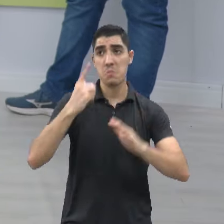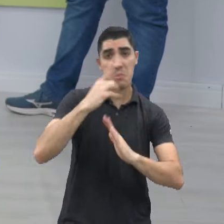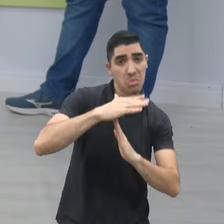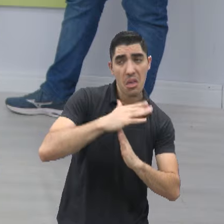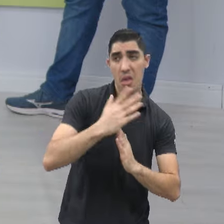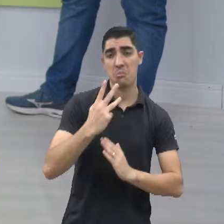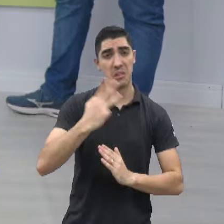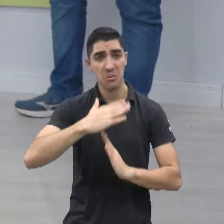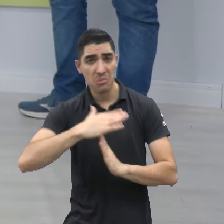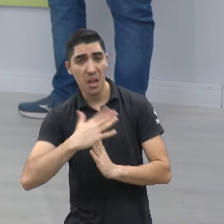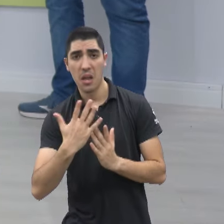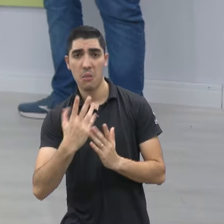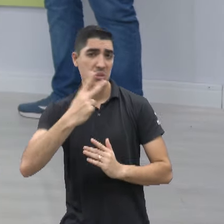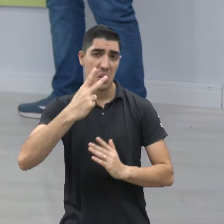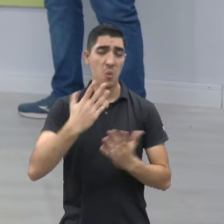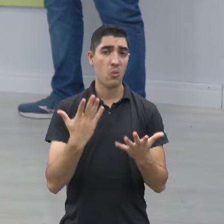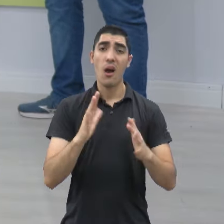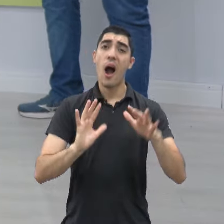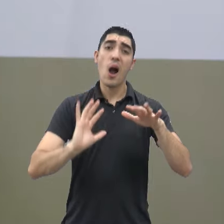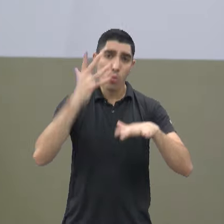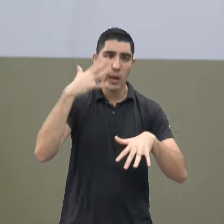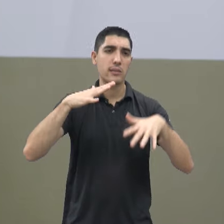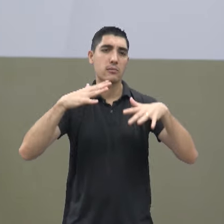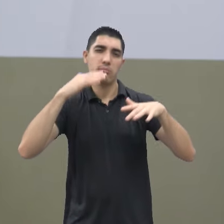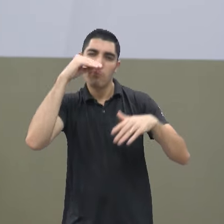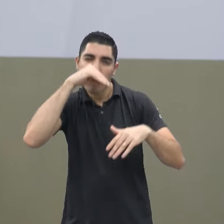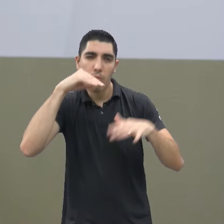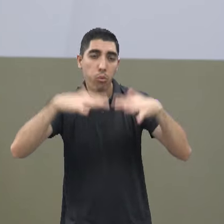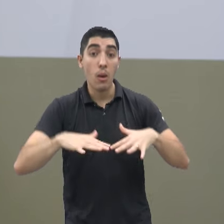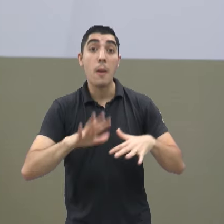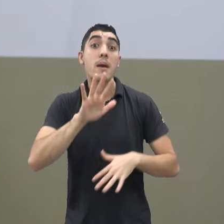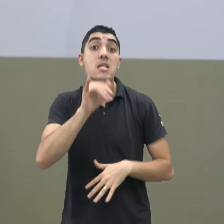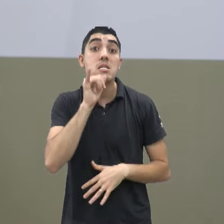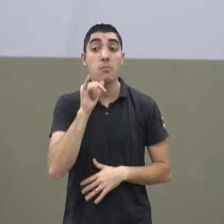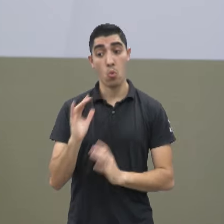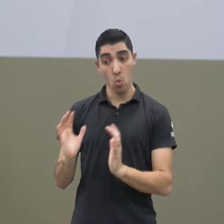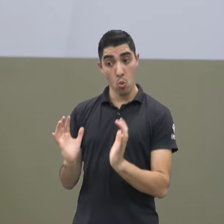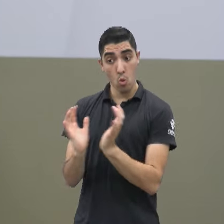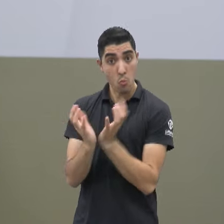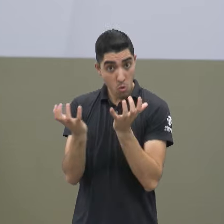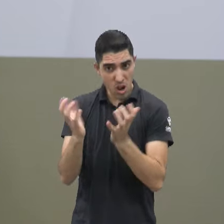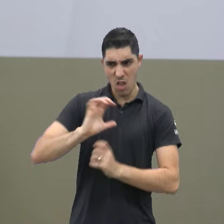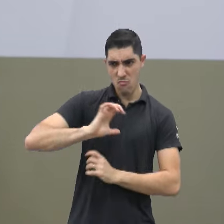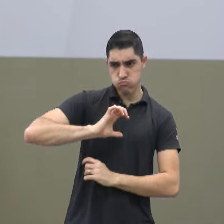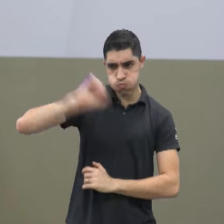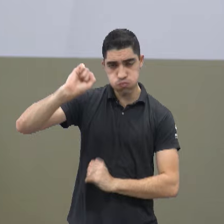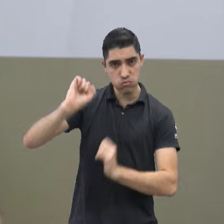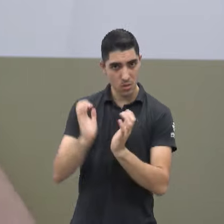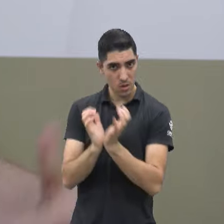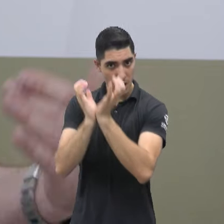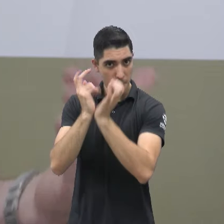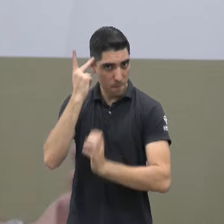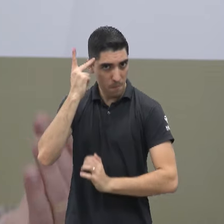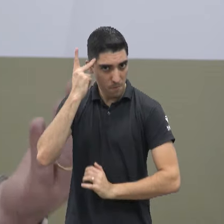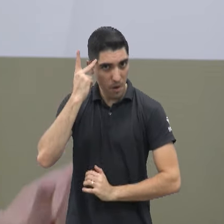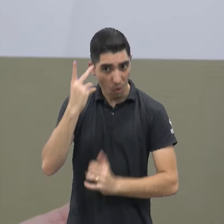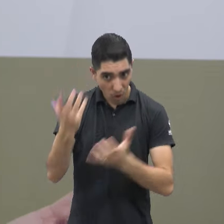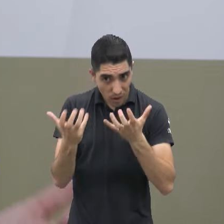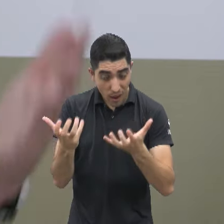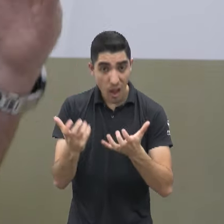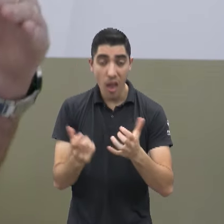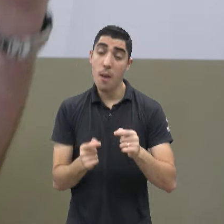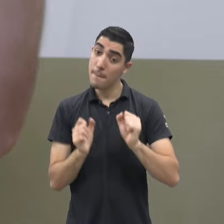e isso é muito ruim. Eu acho que a equipe pretende ser campeã paulista, pretende brigar pelas principais posições do NBB, a equipe tem que oscilar